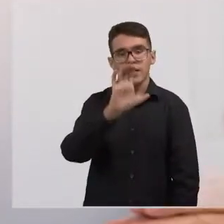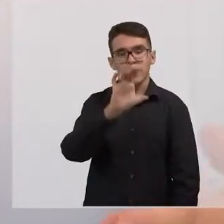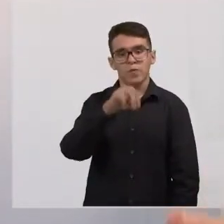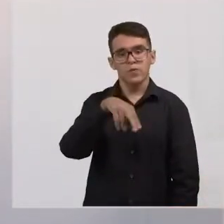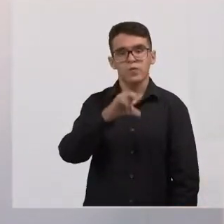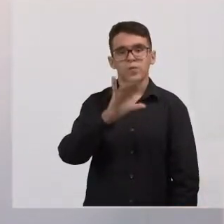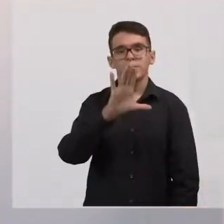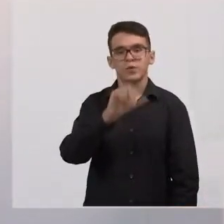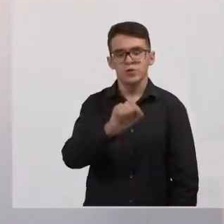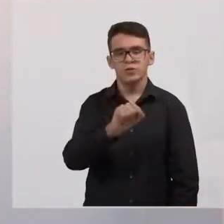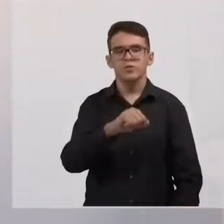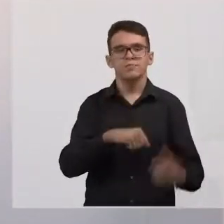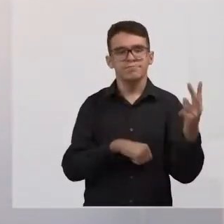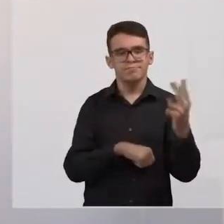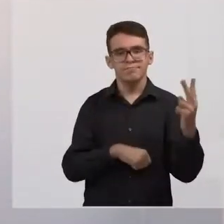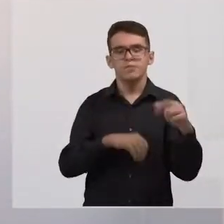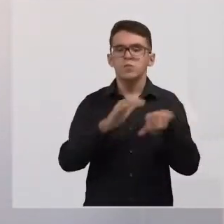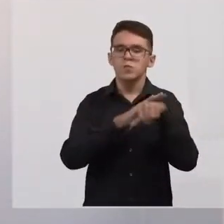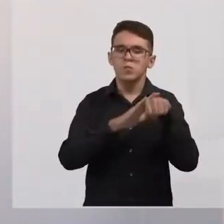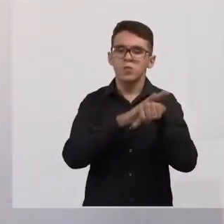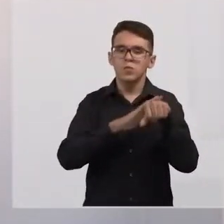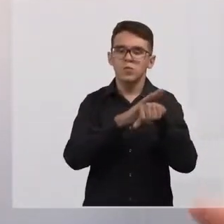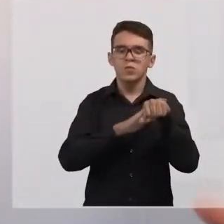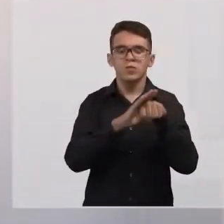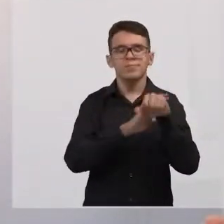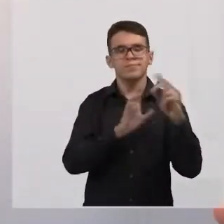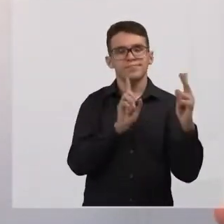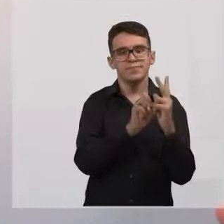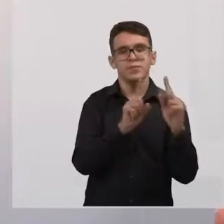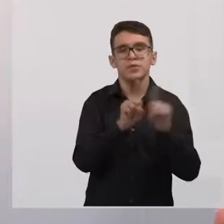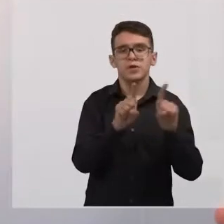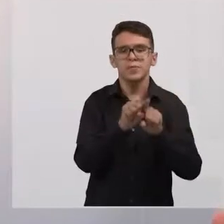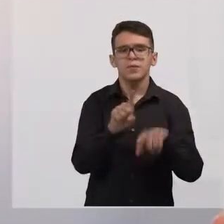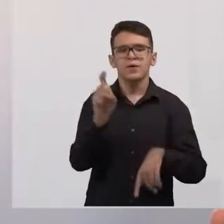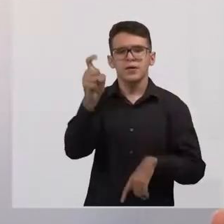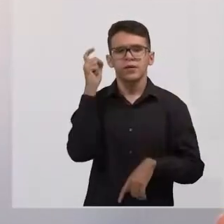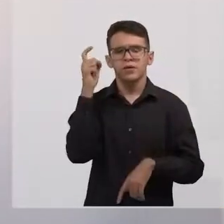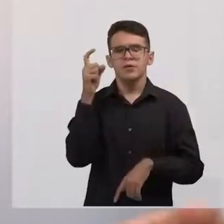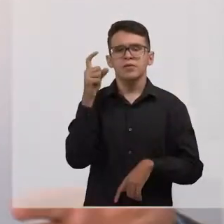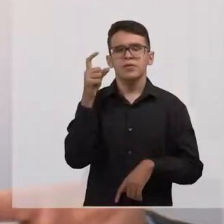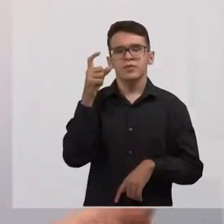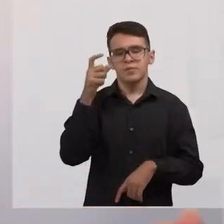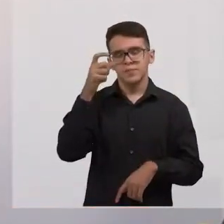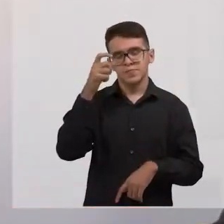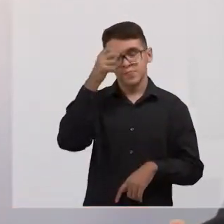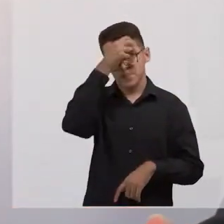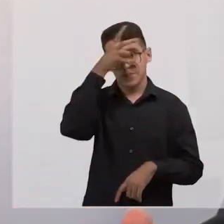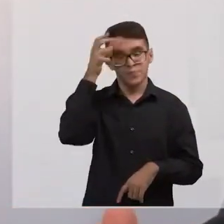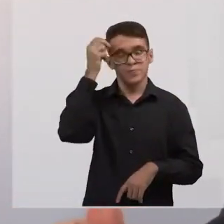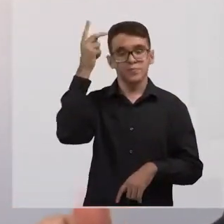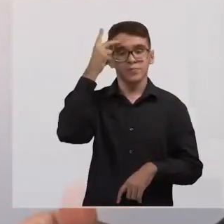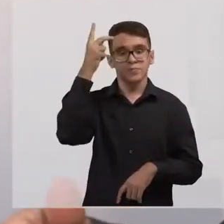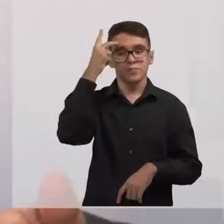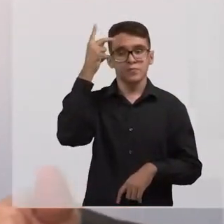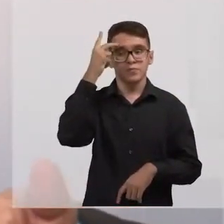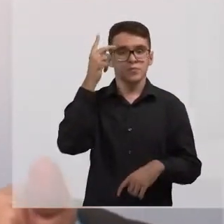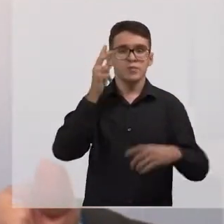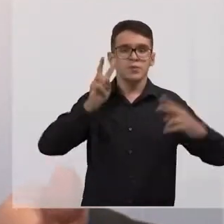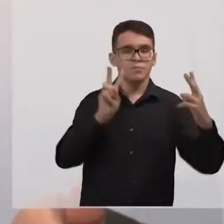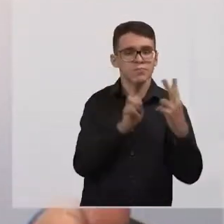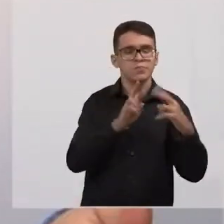e Delfim Neto, com a presença também do ex-prefeito de São Paulo, Fernando Haddad. Quer dizer,